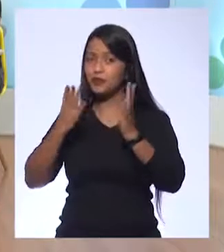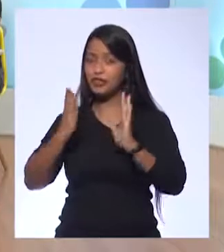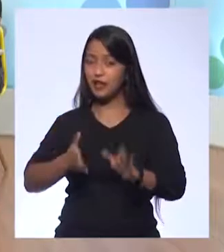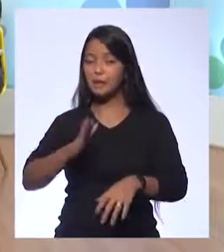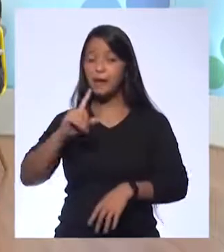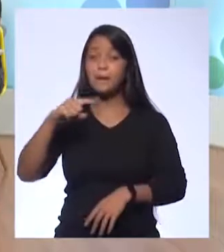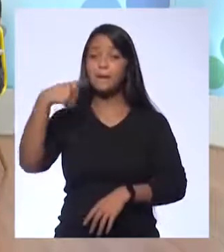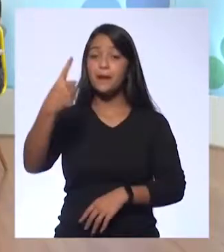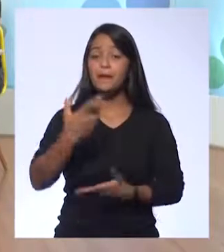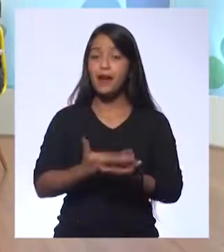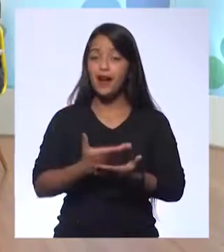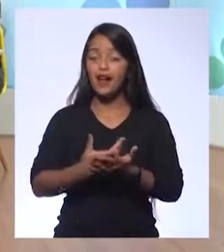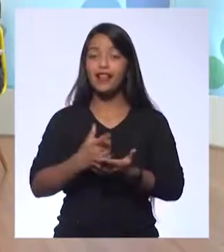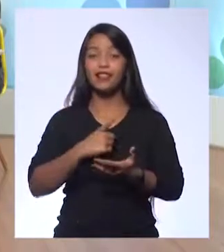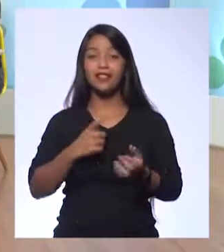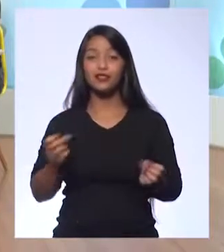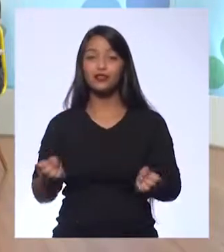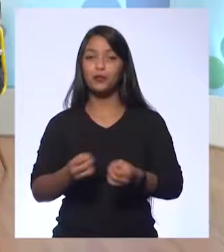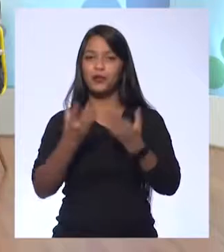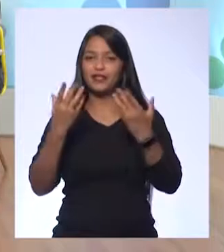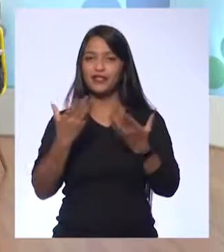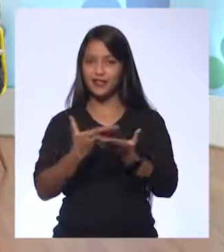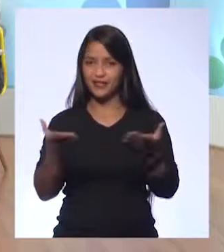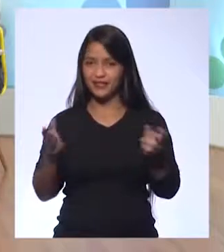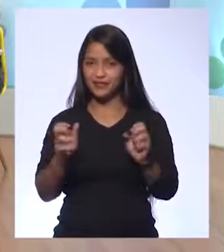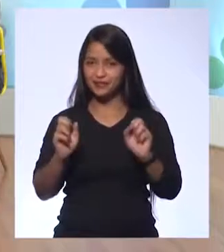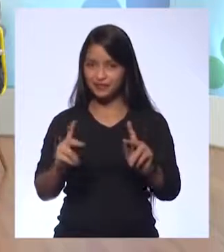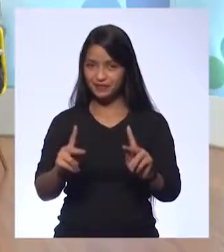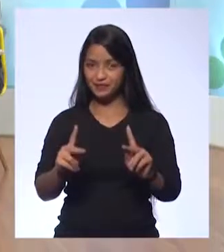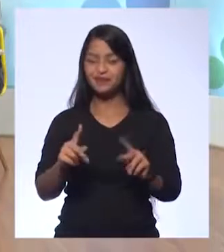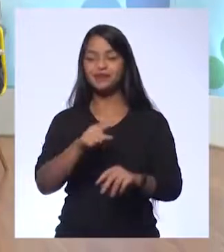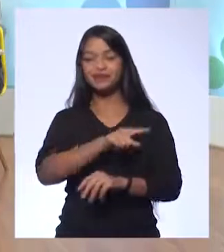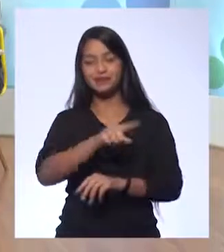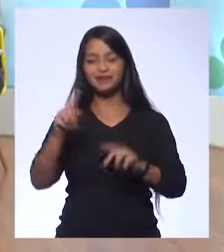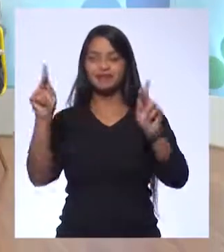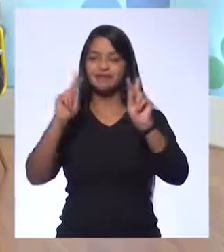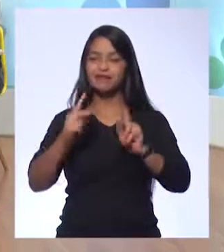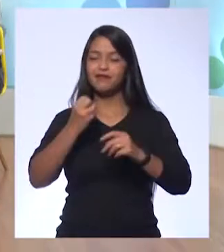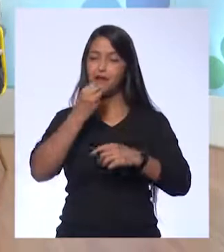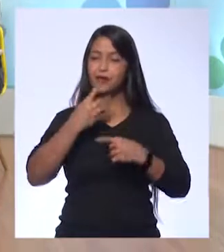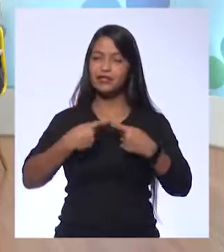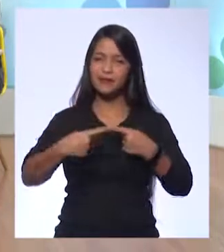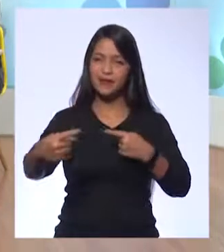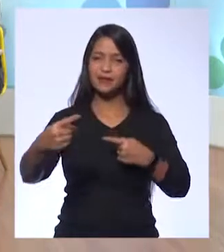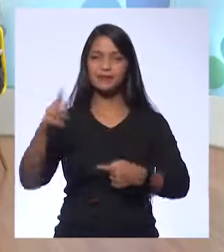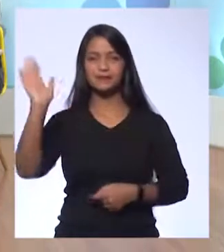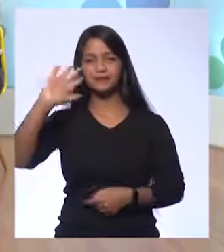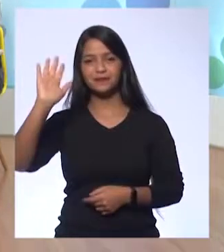gente tem uma surpresinha para falar aí para vocês, tá bom? Fiquem todos em paz, boa semana.